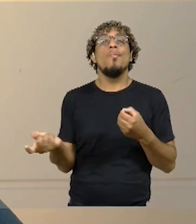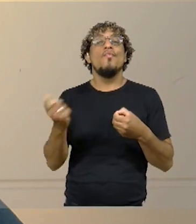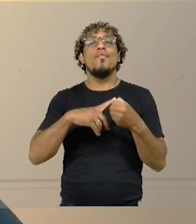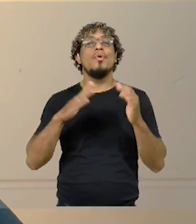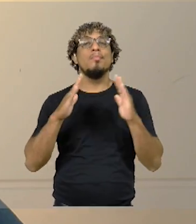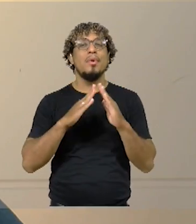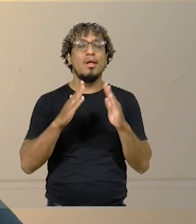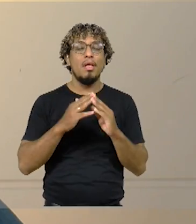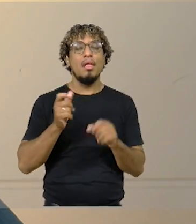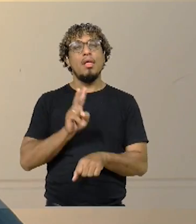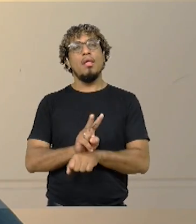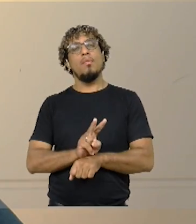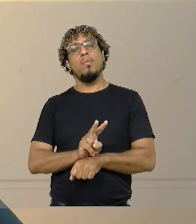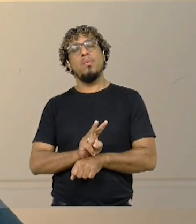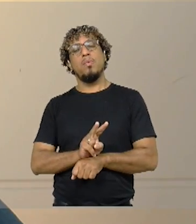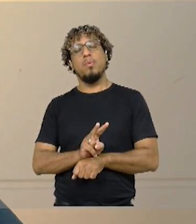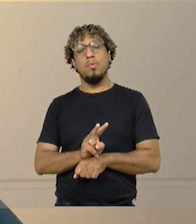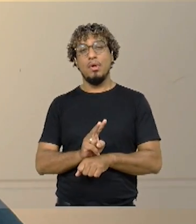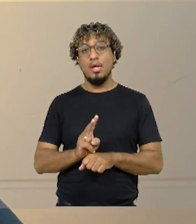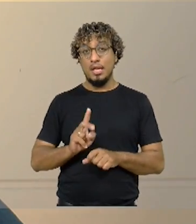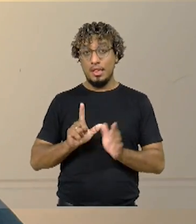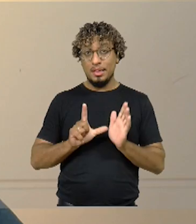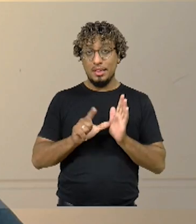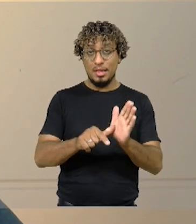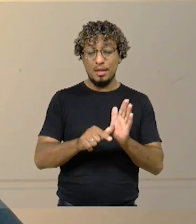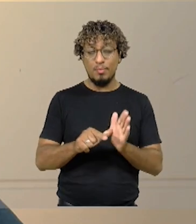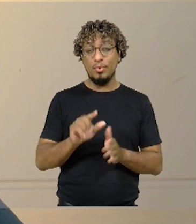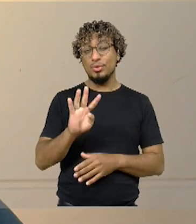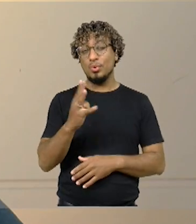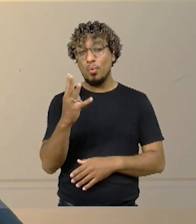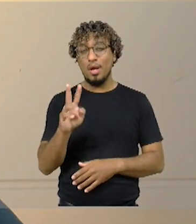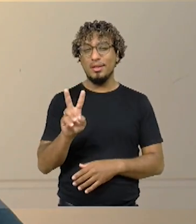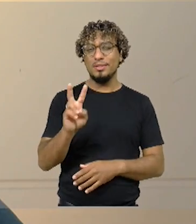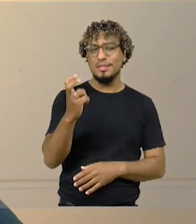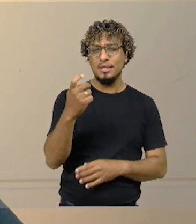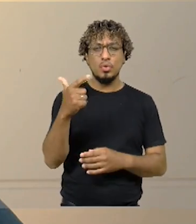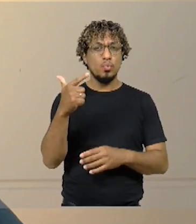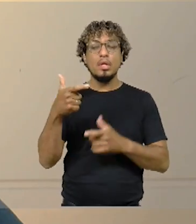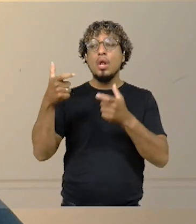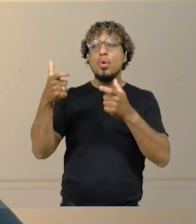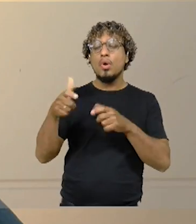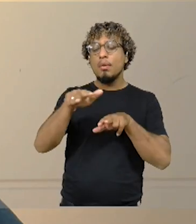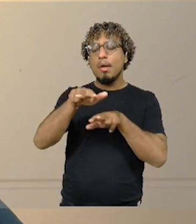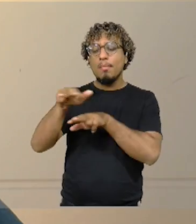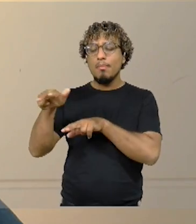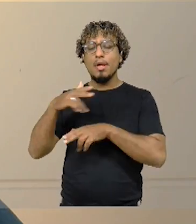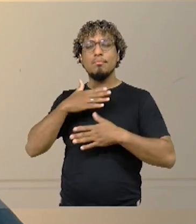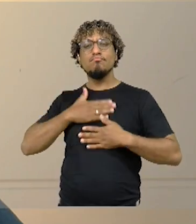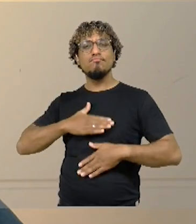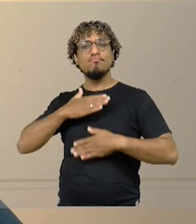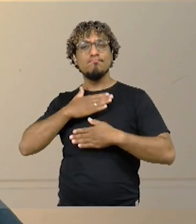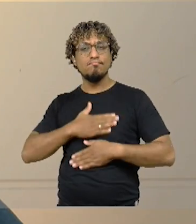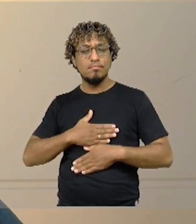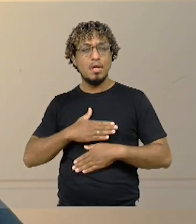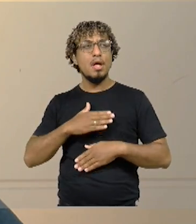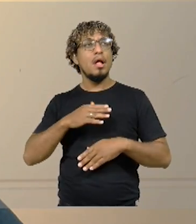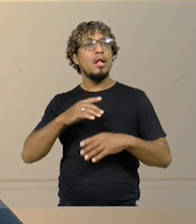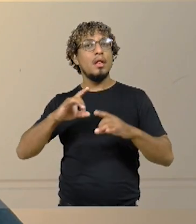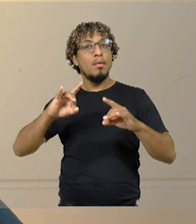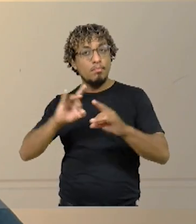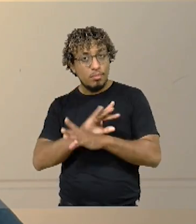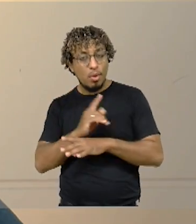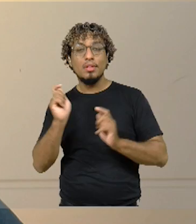É isso mesmo, Ana. Seja bem-vindo, candidato. O senhor vai dispor de um pouco mais de 2 minutos para responder cada uma das 7 perguntas e